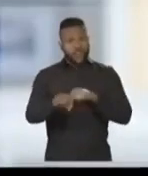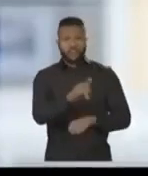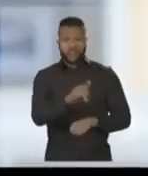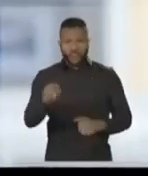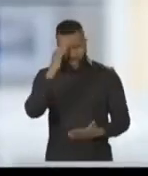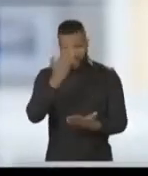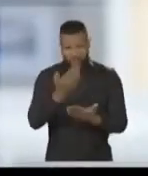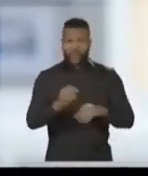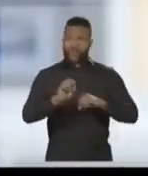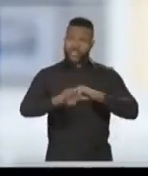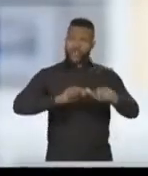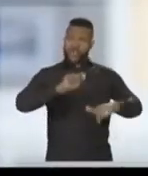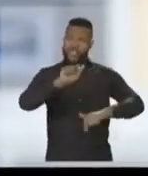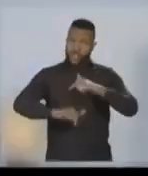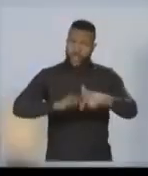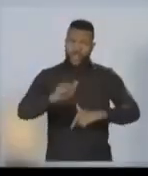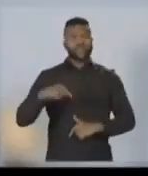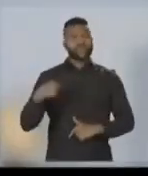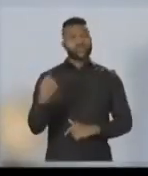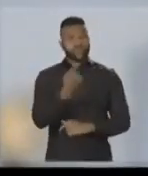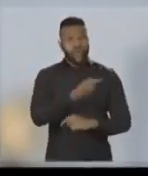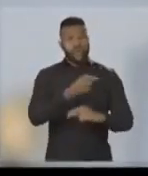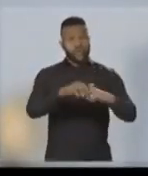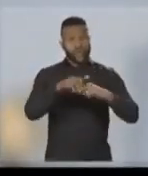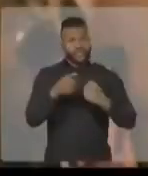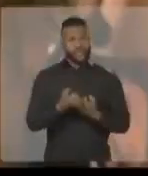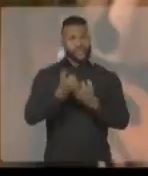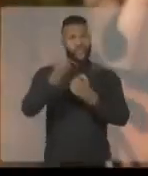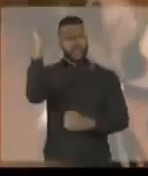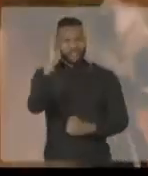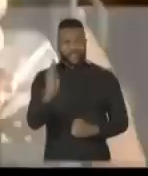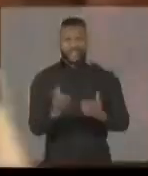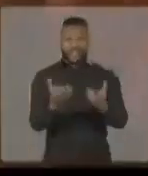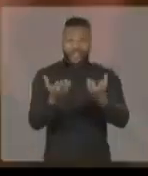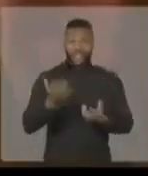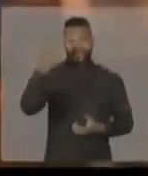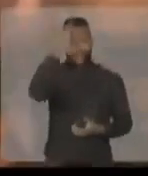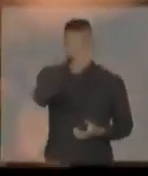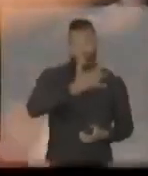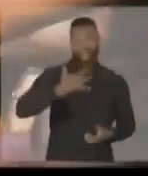na força da educação e do trabalho. Somos todos pelo Brasil.